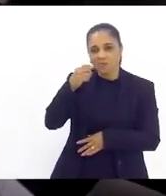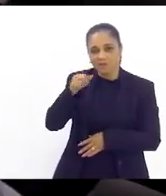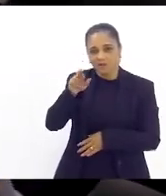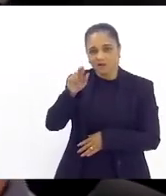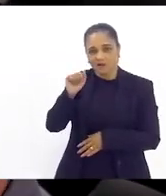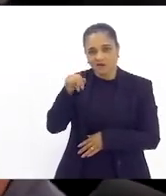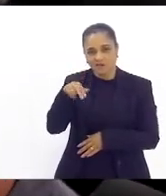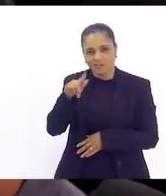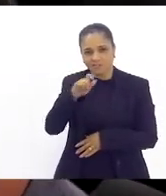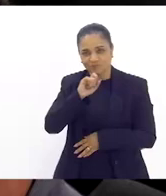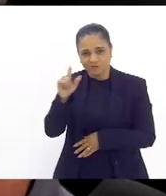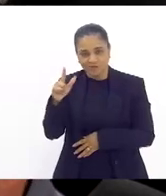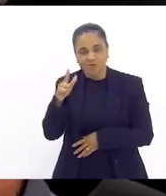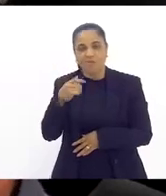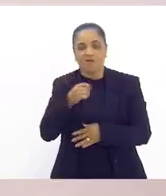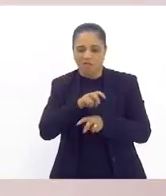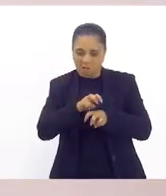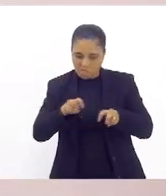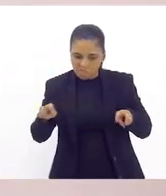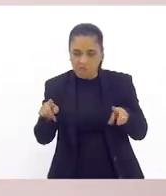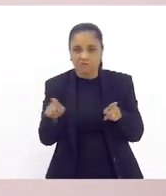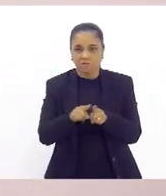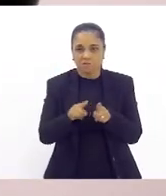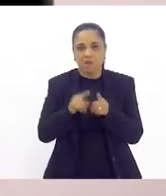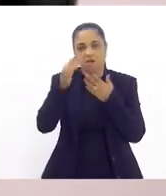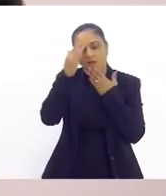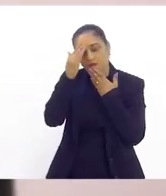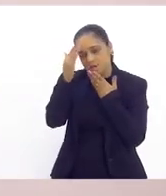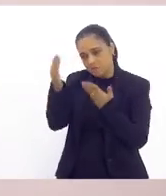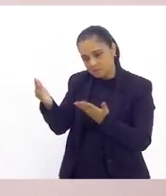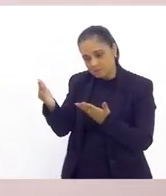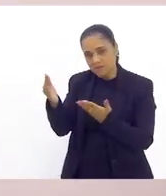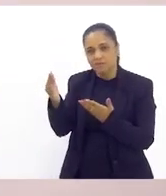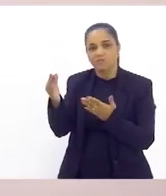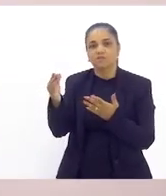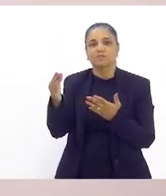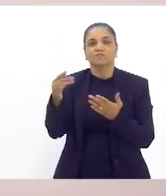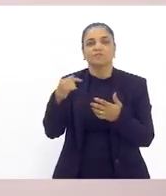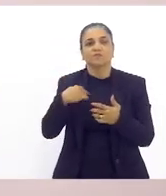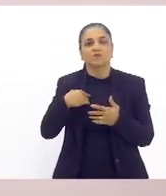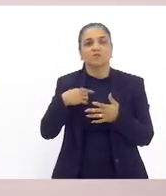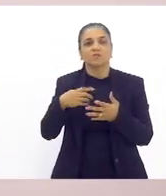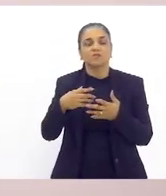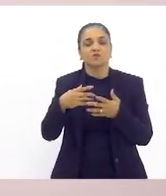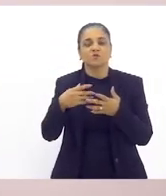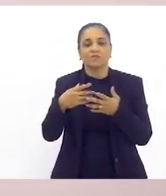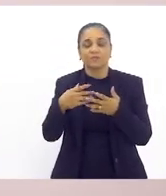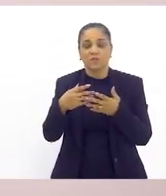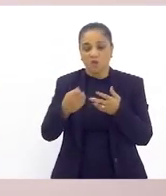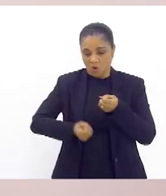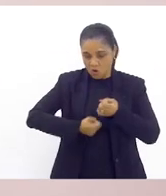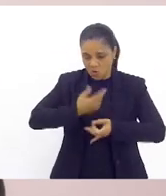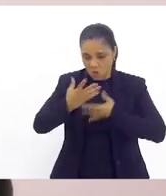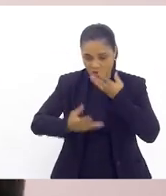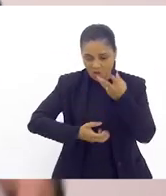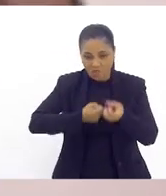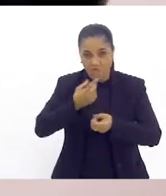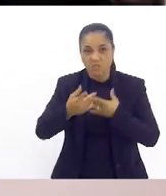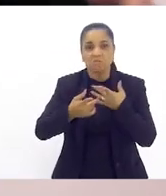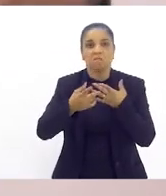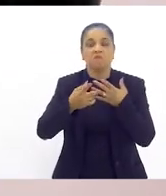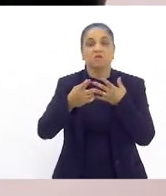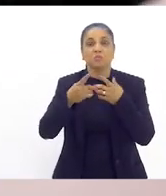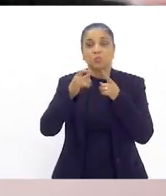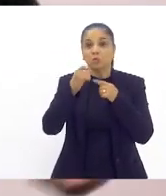estendo a mesa essa minha boa noite Deputado agradeço senhor esteve ouvindo a minha demanda numa Domingo de carnaval né